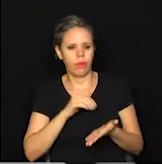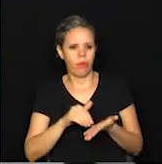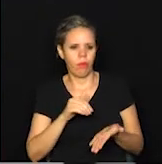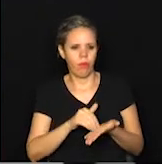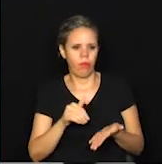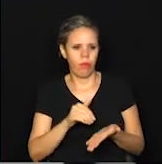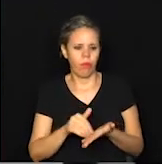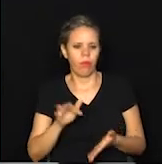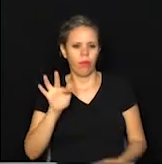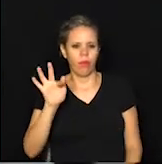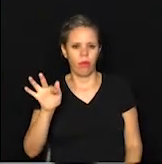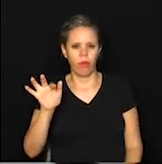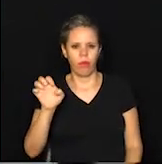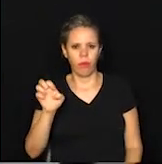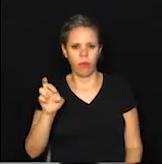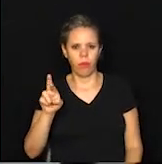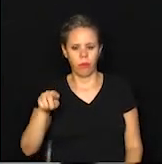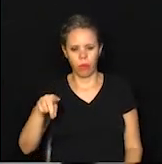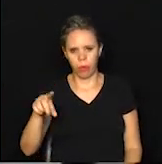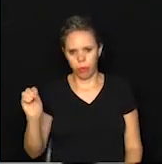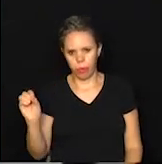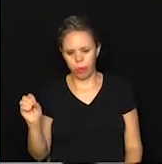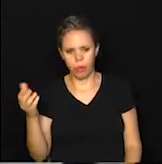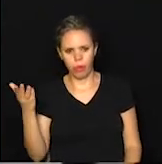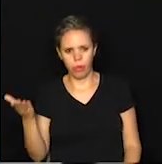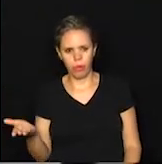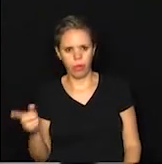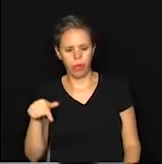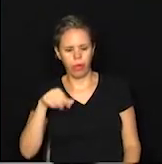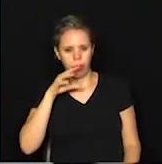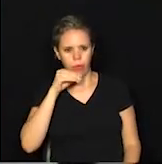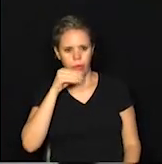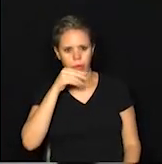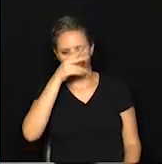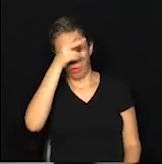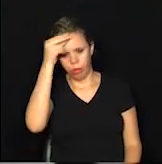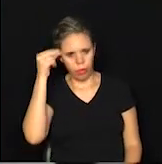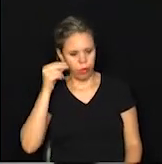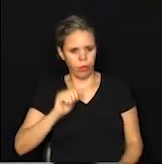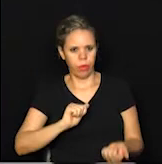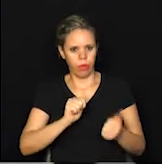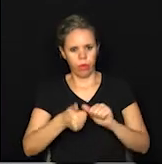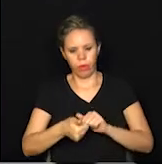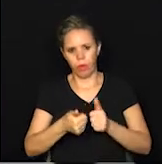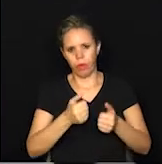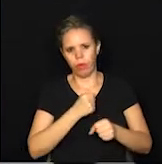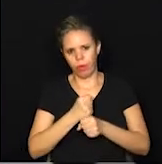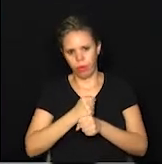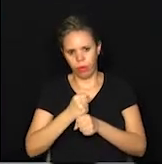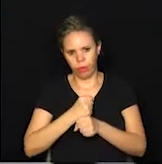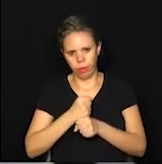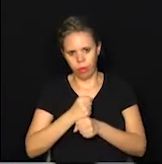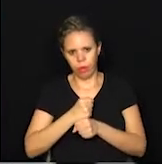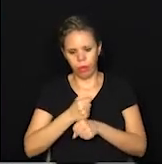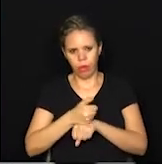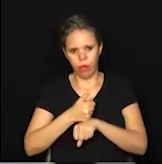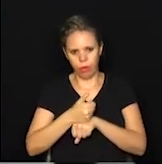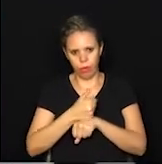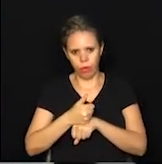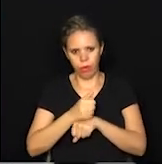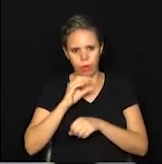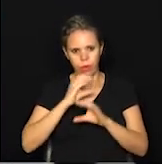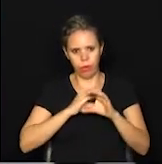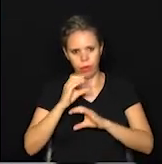Fernando Vanin. O secretário Fernando Vanin é funcionário da Secretaria de Esporte já há alguns anos, funcionário de carreira. Eu